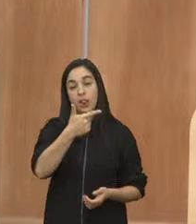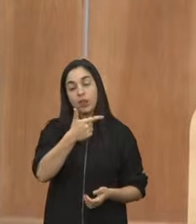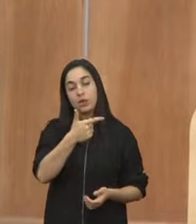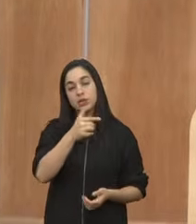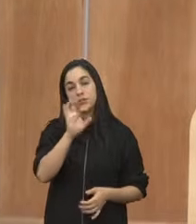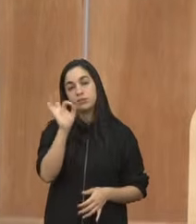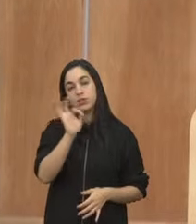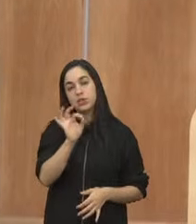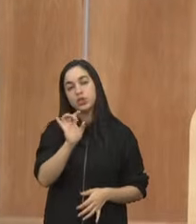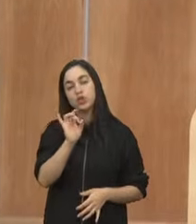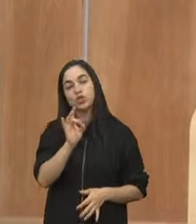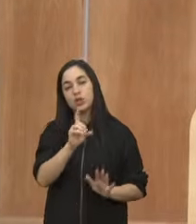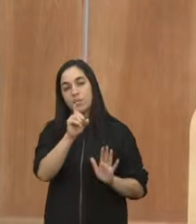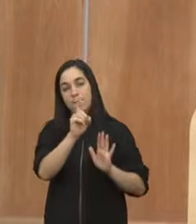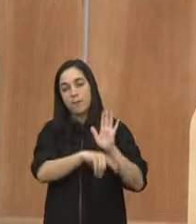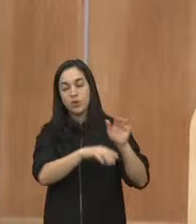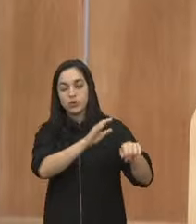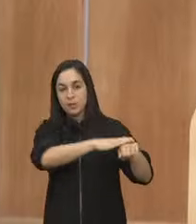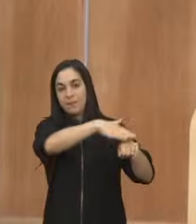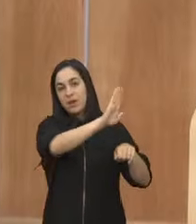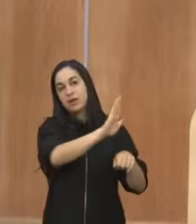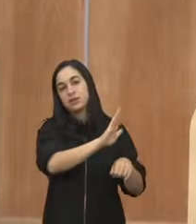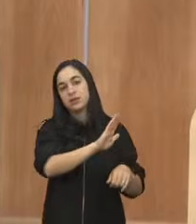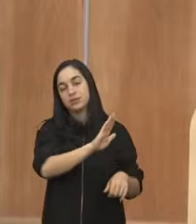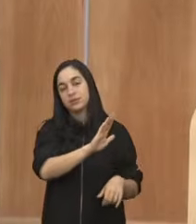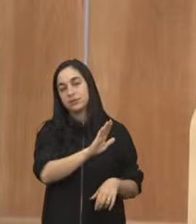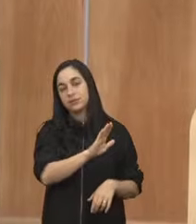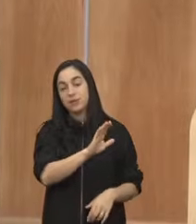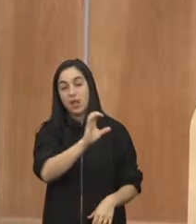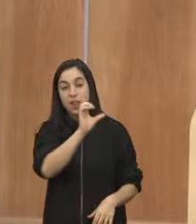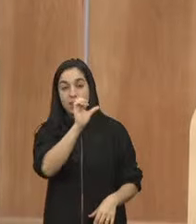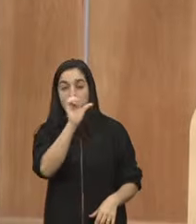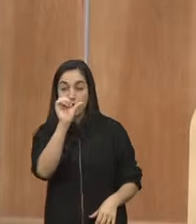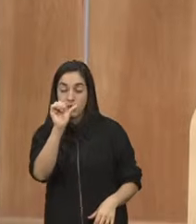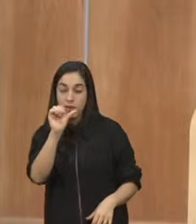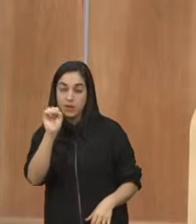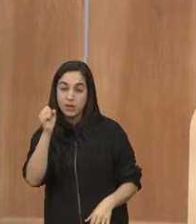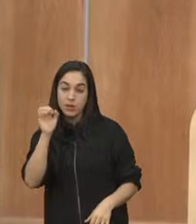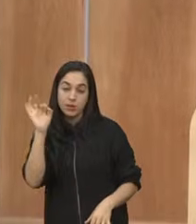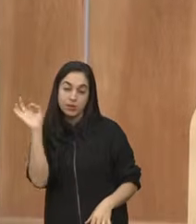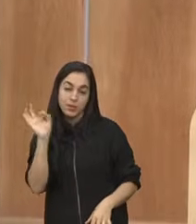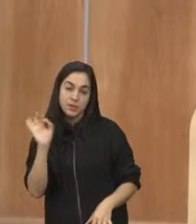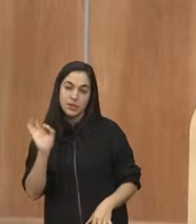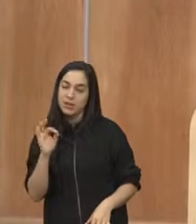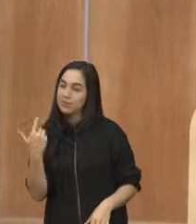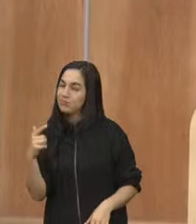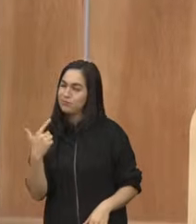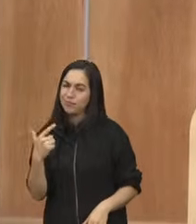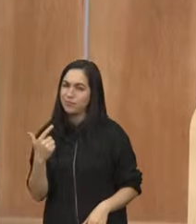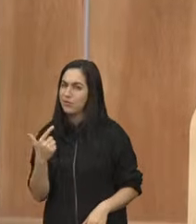CNPJs serão atingidos. 98% não serão atingidos.